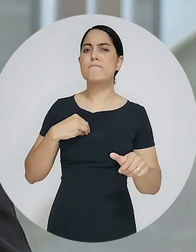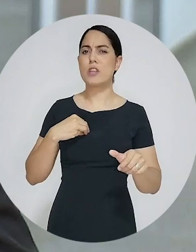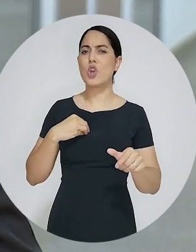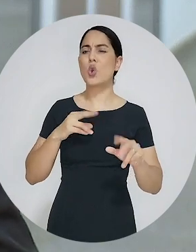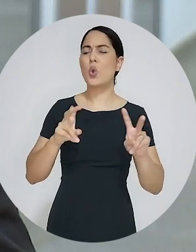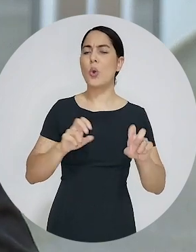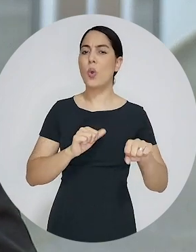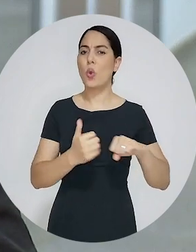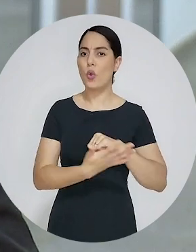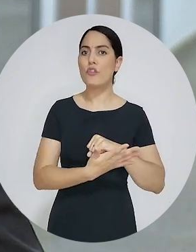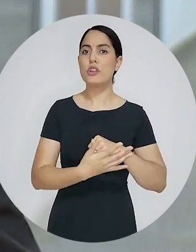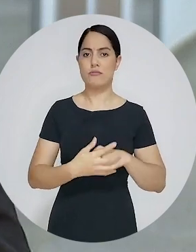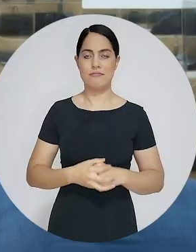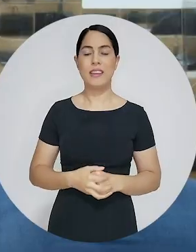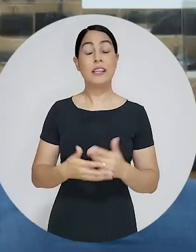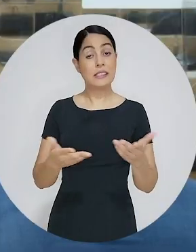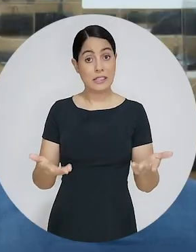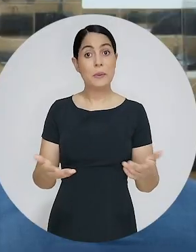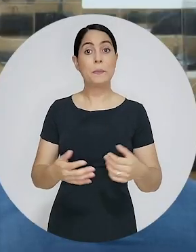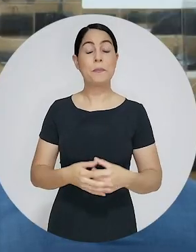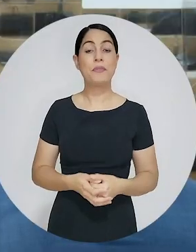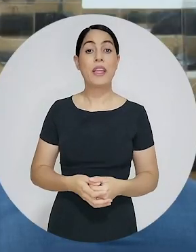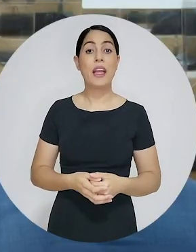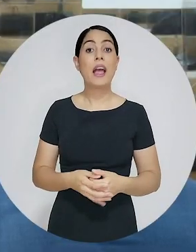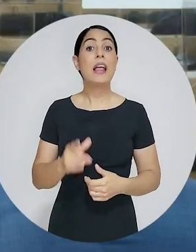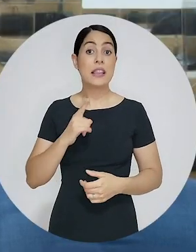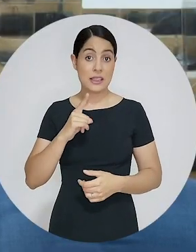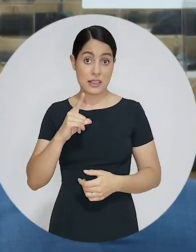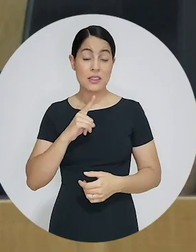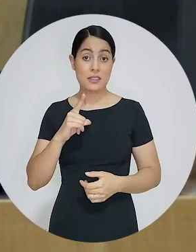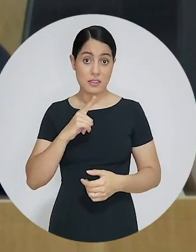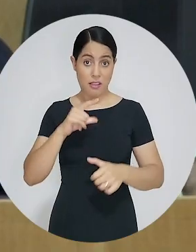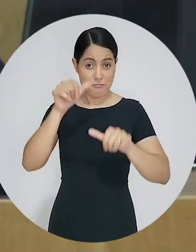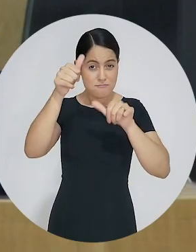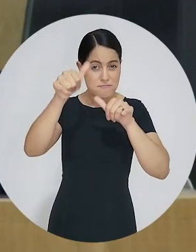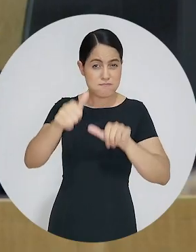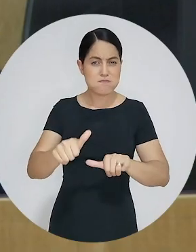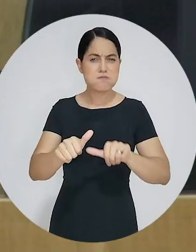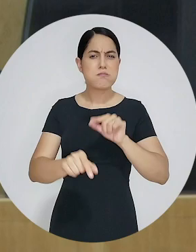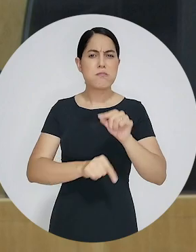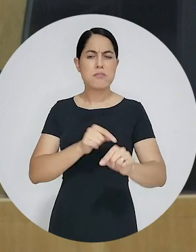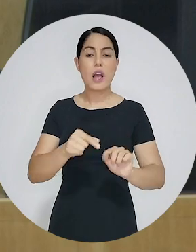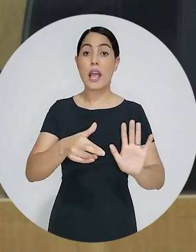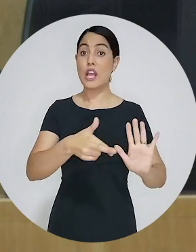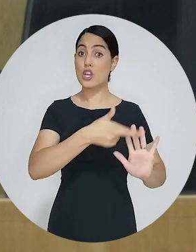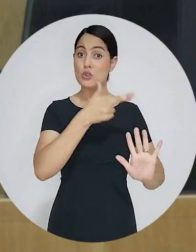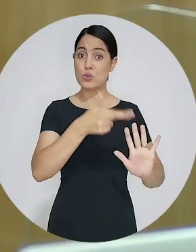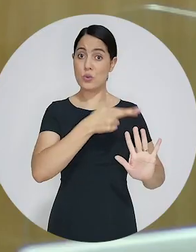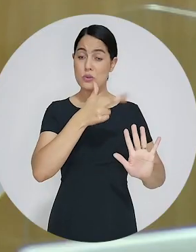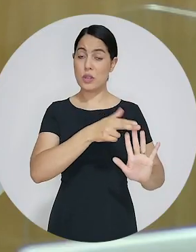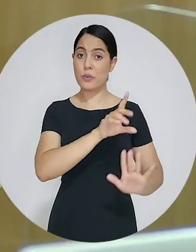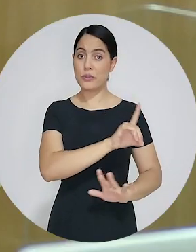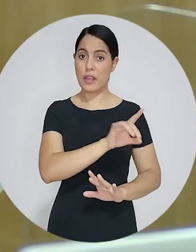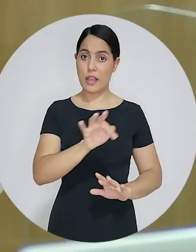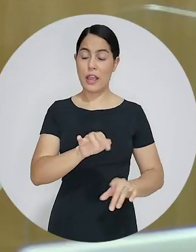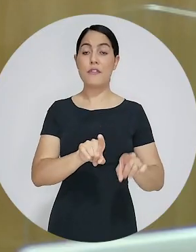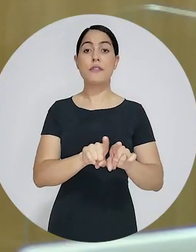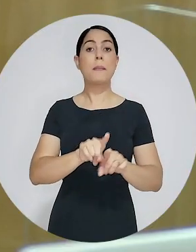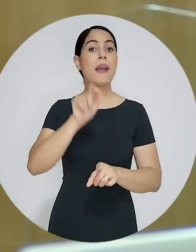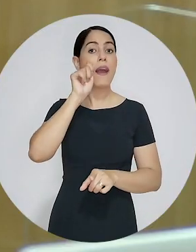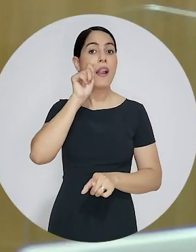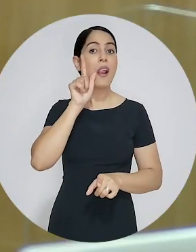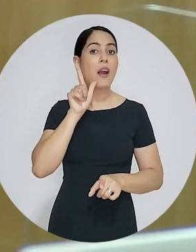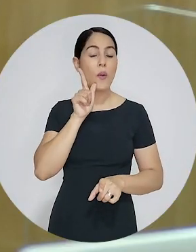testados para a Covid-19. Entre os assuntos discutidos no Conselho Pleno estão as resoluções das seccionais do